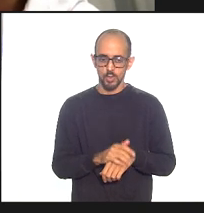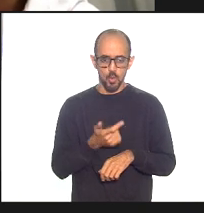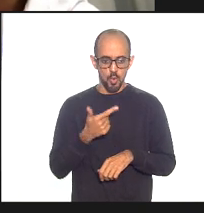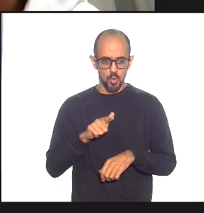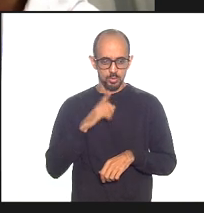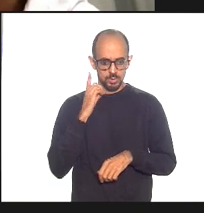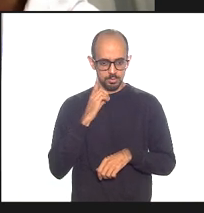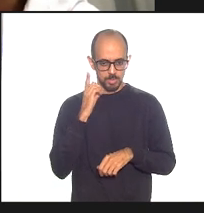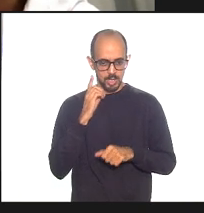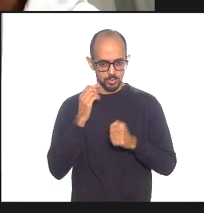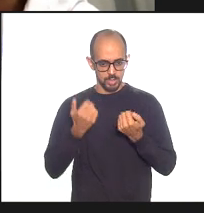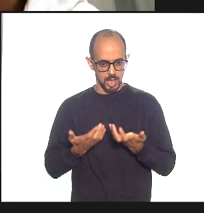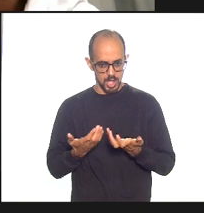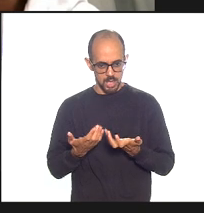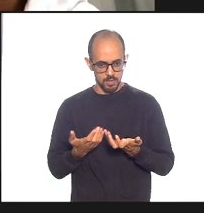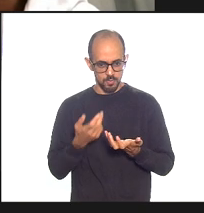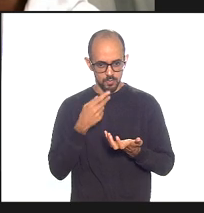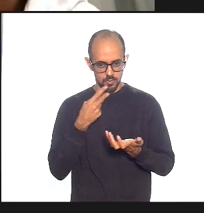parlamentar que queira usar da palavra?